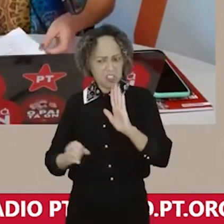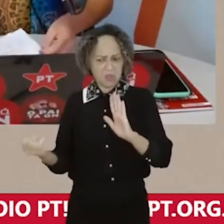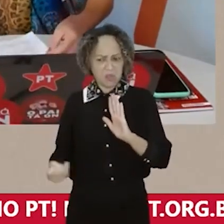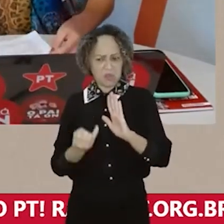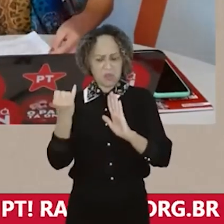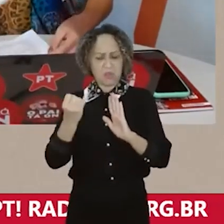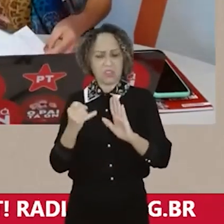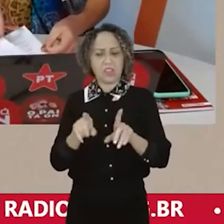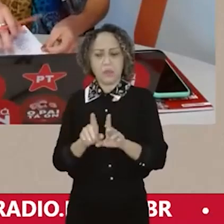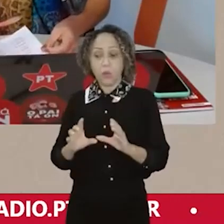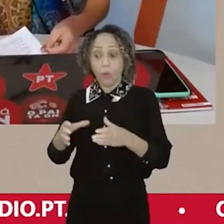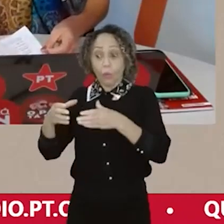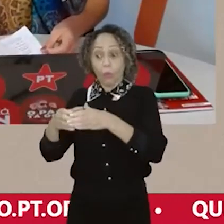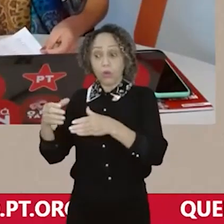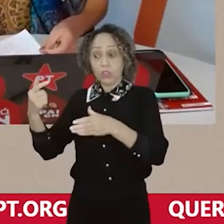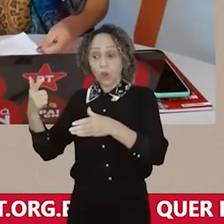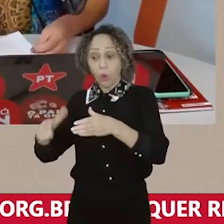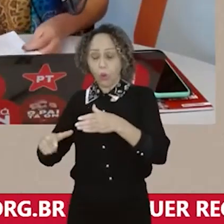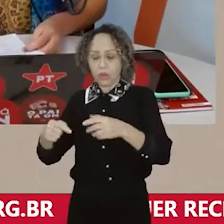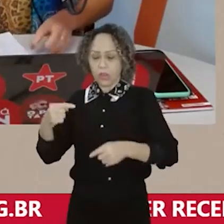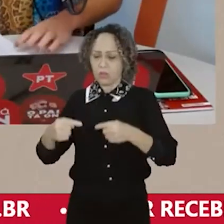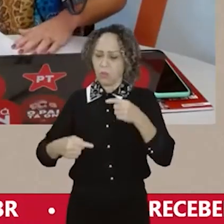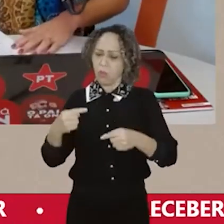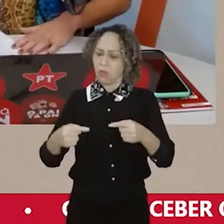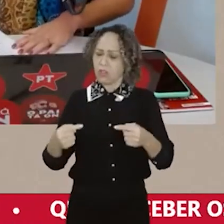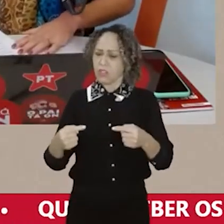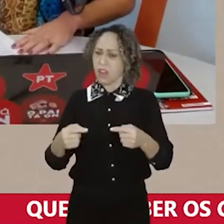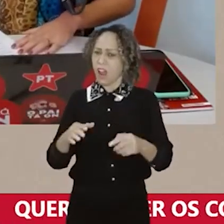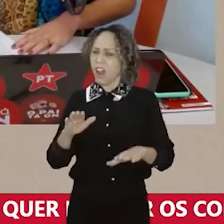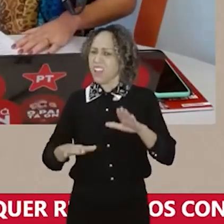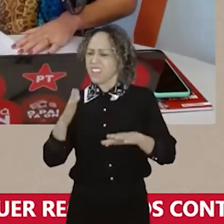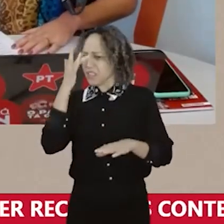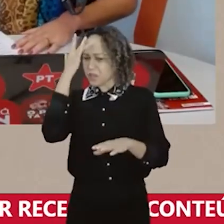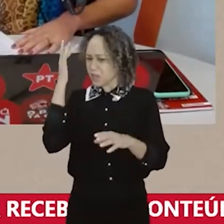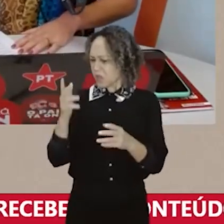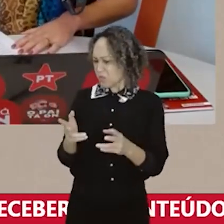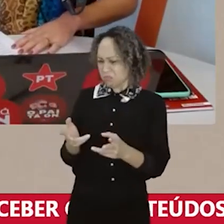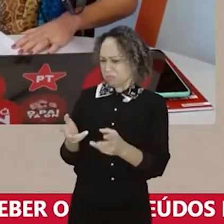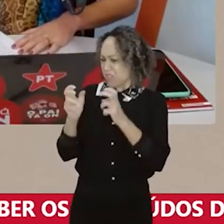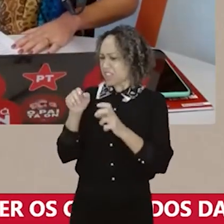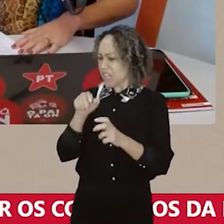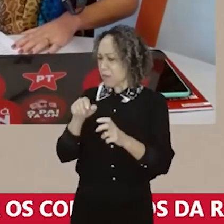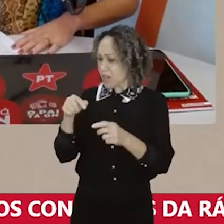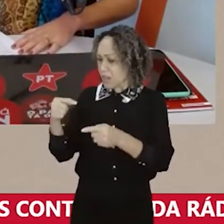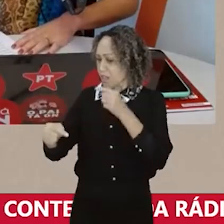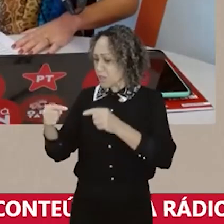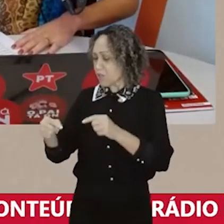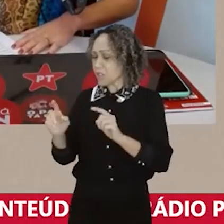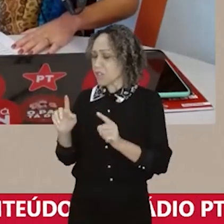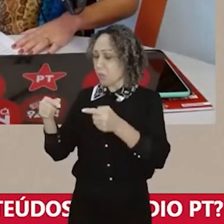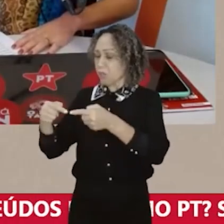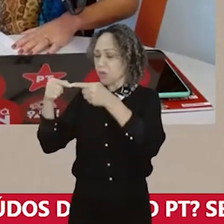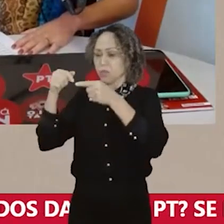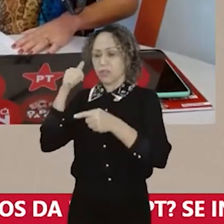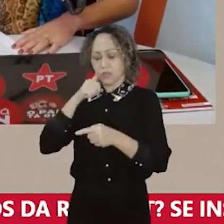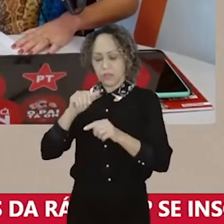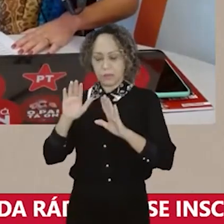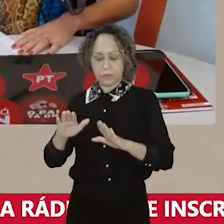outras políticas que muitas vezes as pessoas nem identificam que são para as mulheres, né? Vou pegar um exemplo das